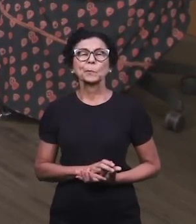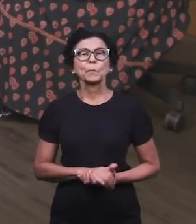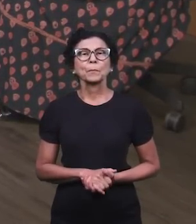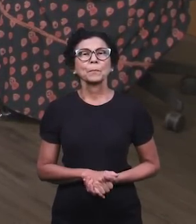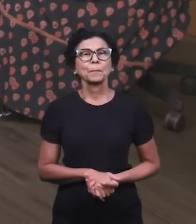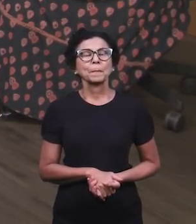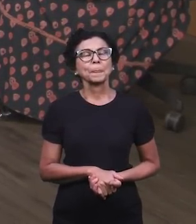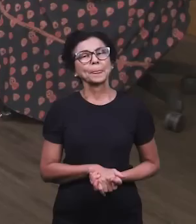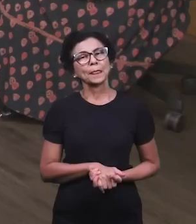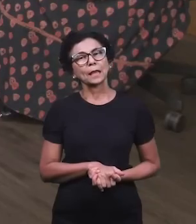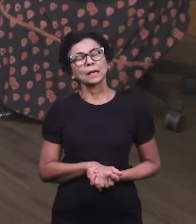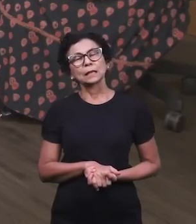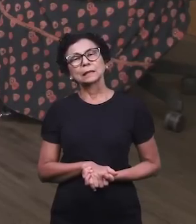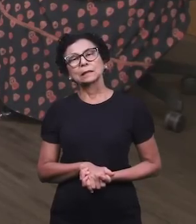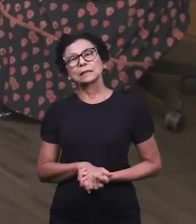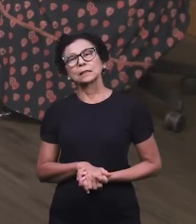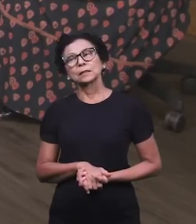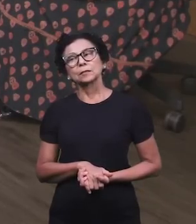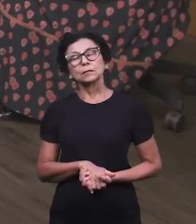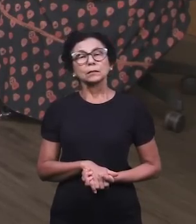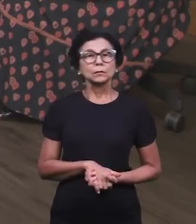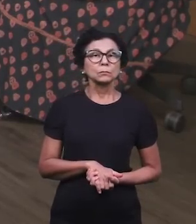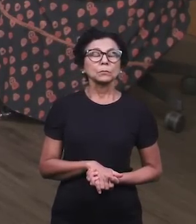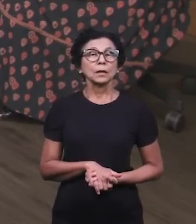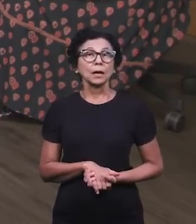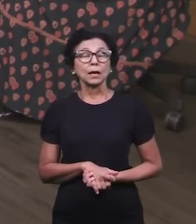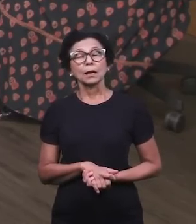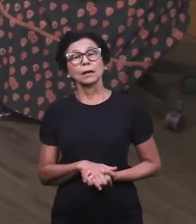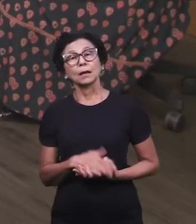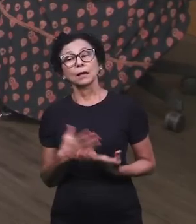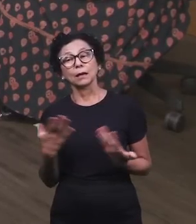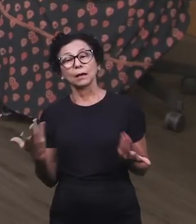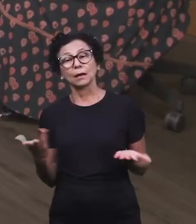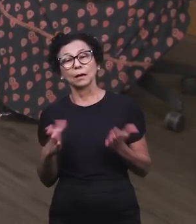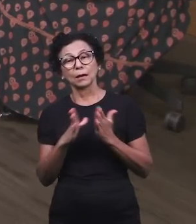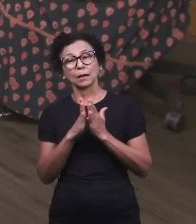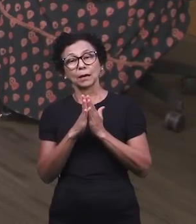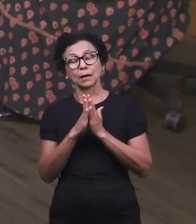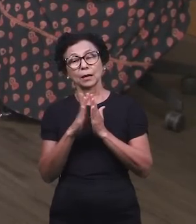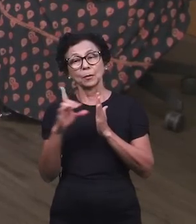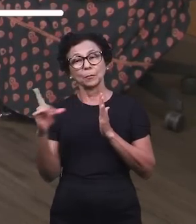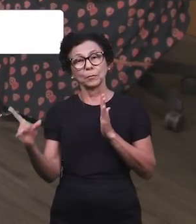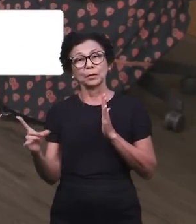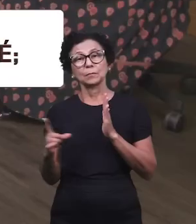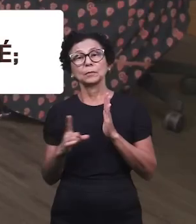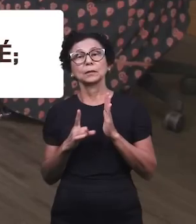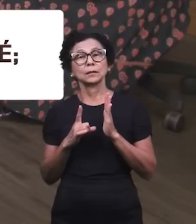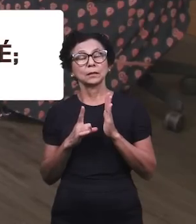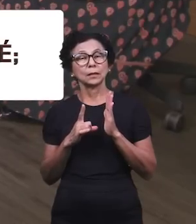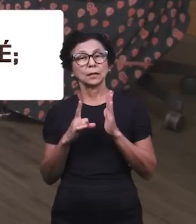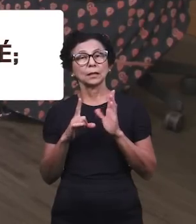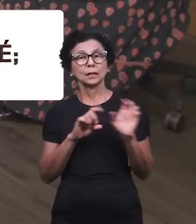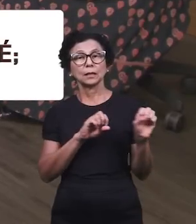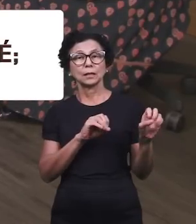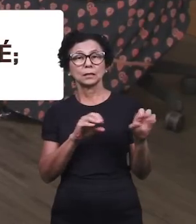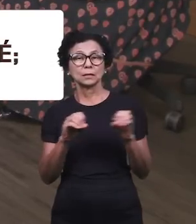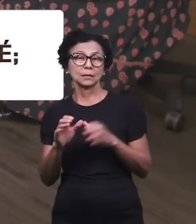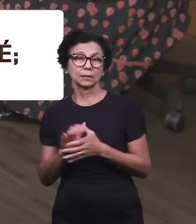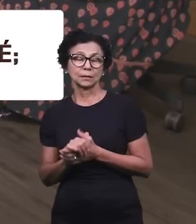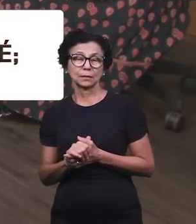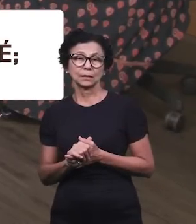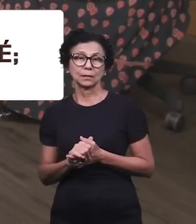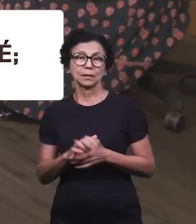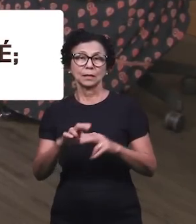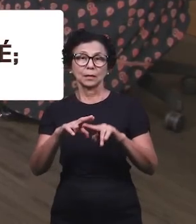desde a experiência da salvação, que a Bíblia define, pela graça sois salvos por meio da